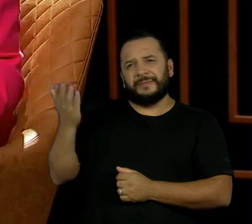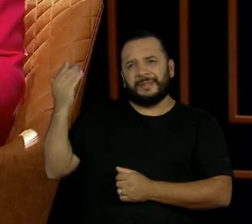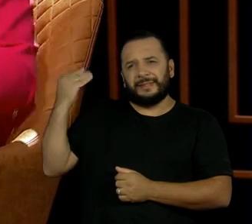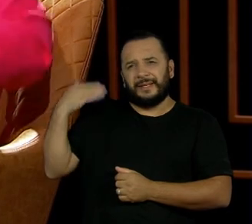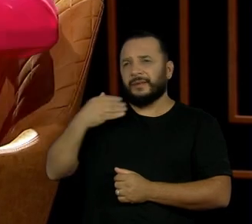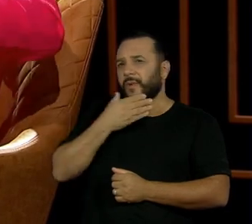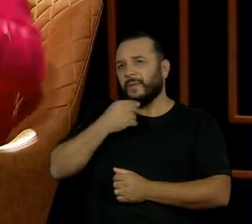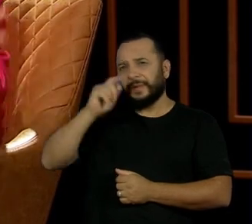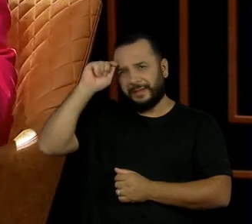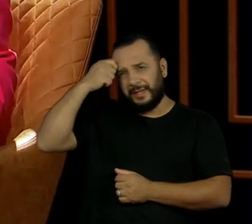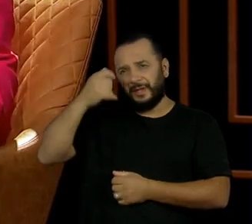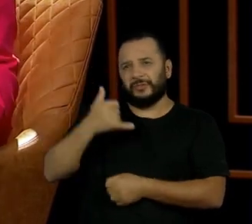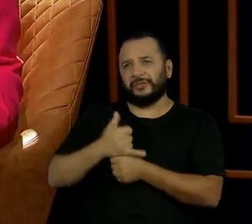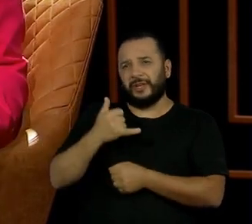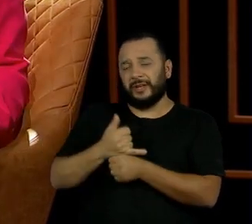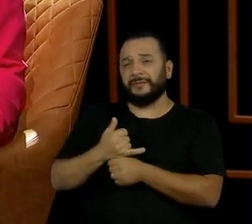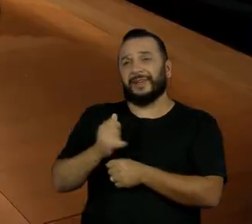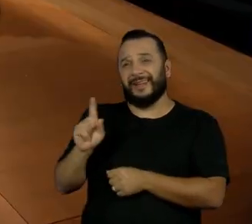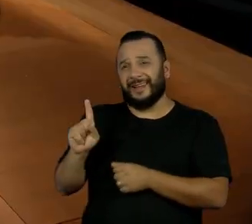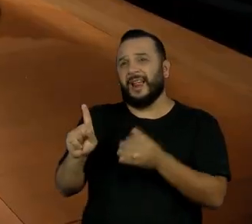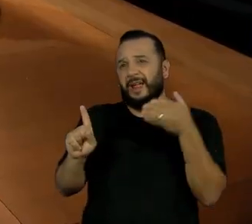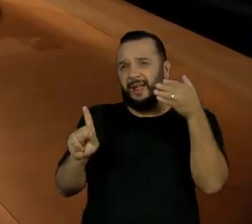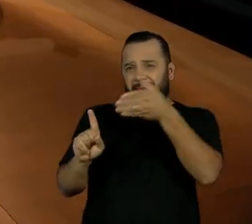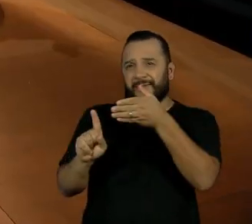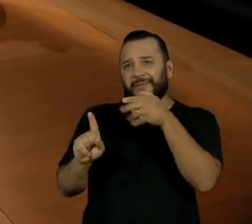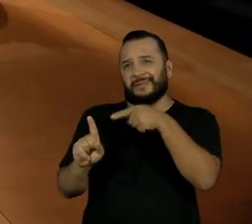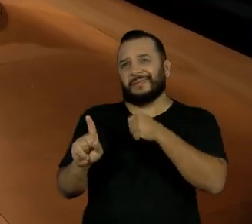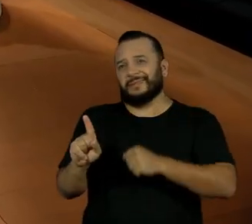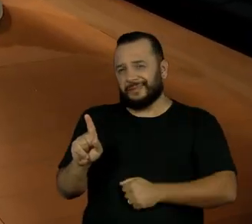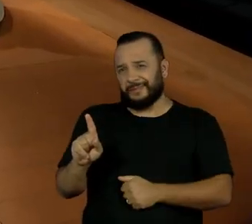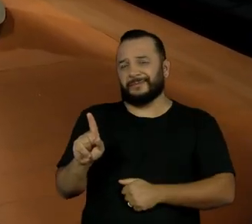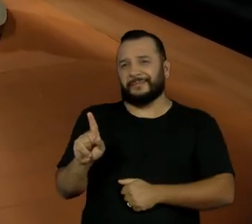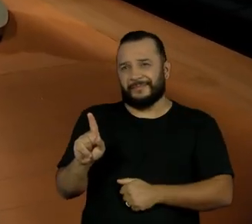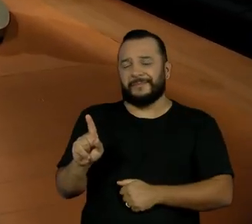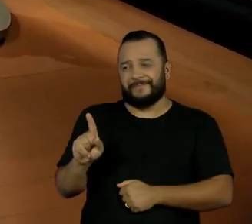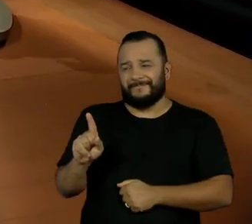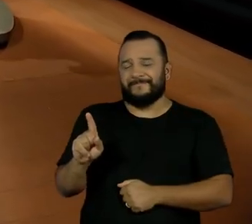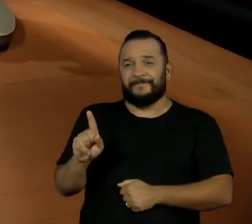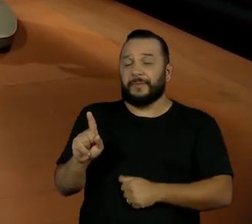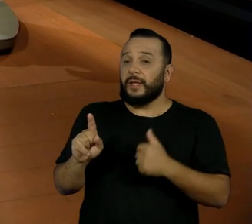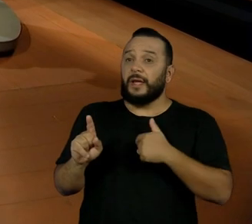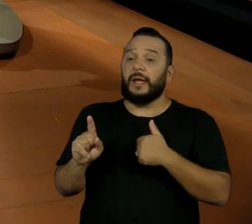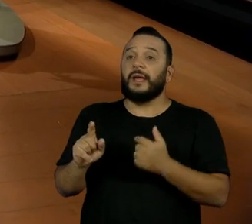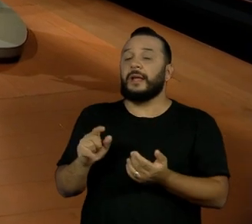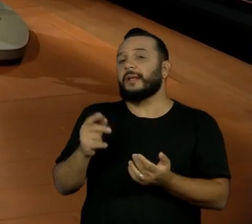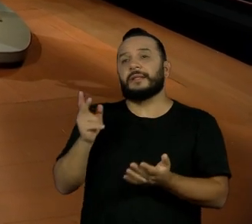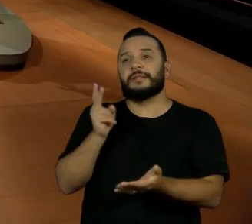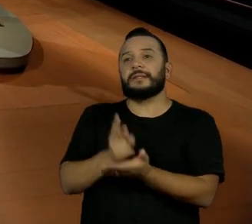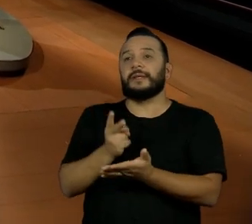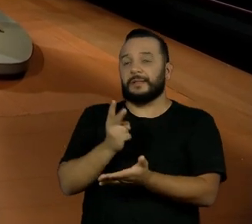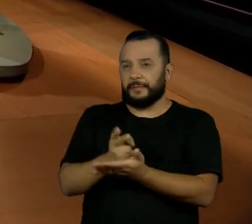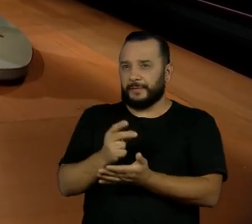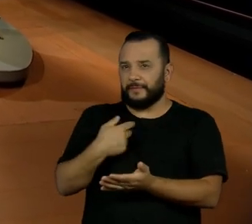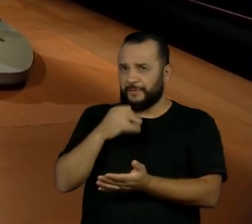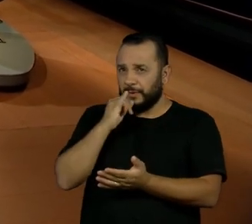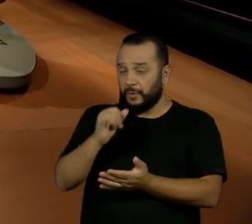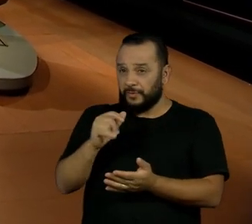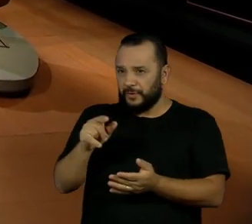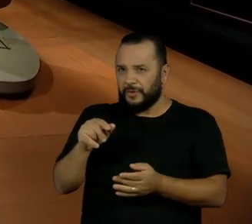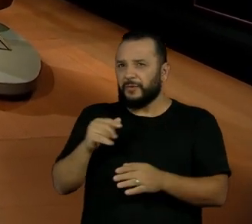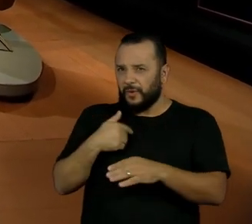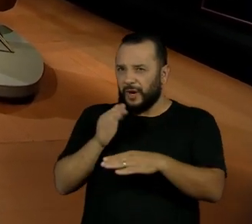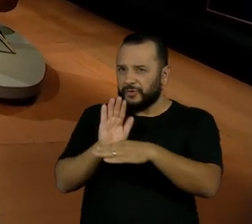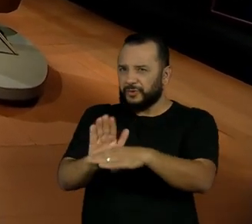Mercedes ele era muito referência para a gente assim e ele tinha uma coisa de eu vou levá-los em lugares que